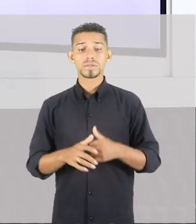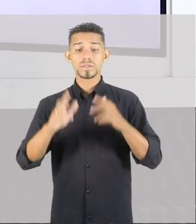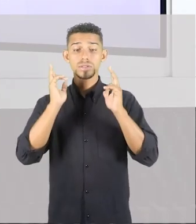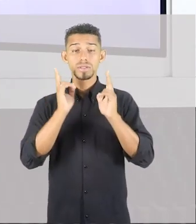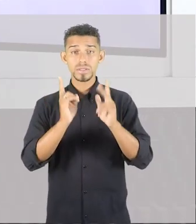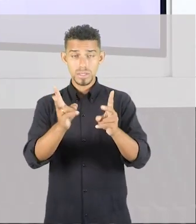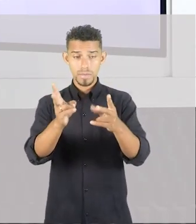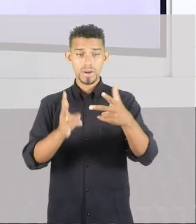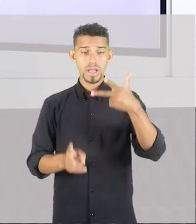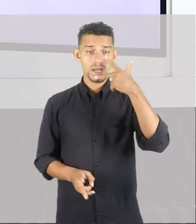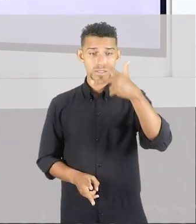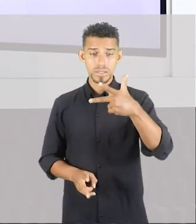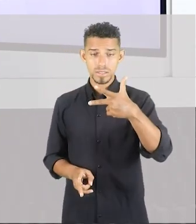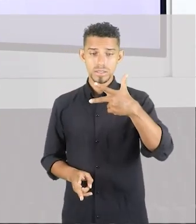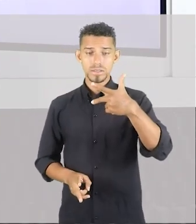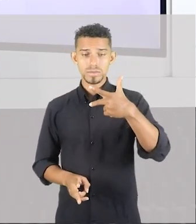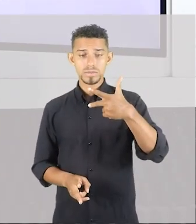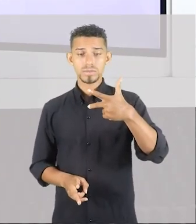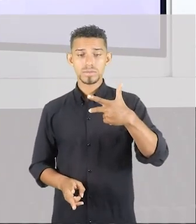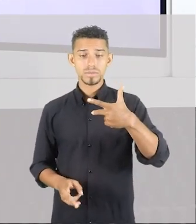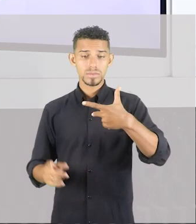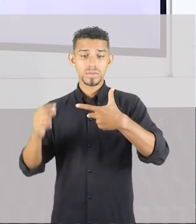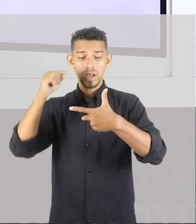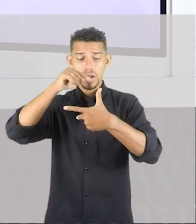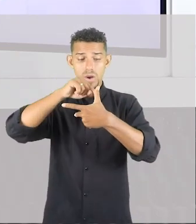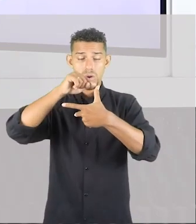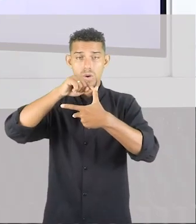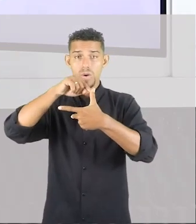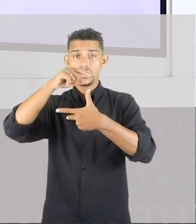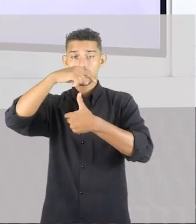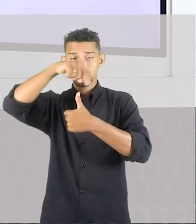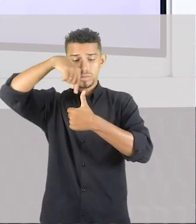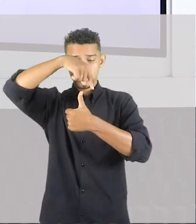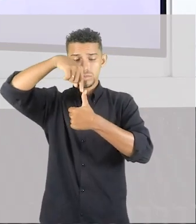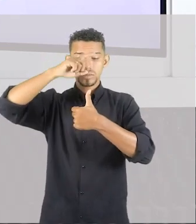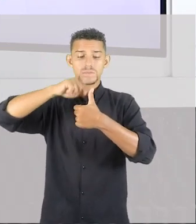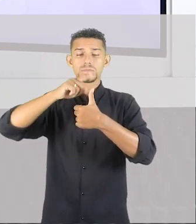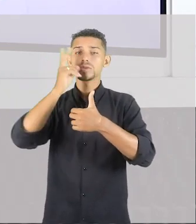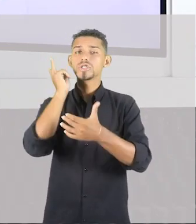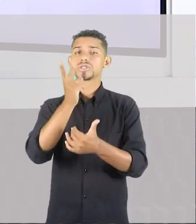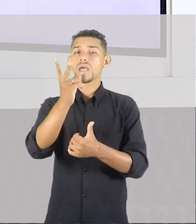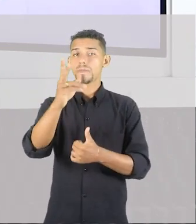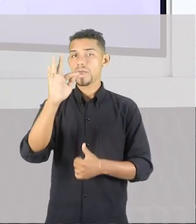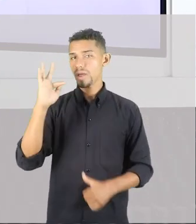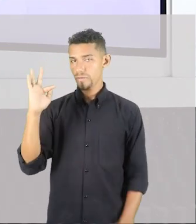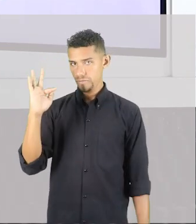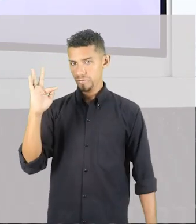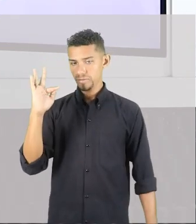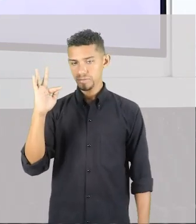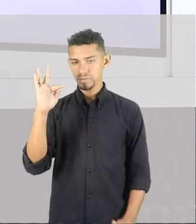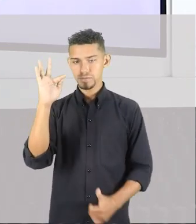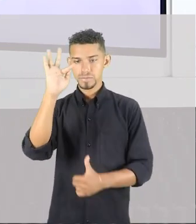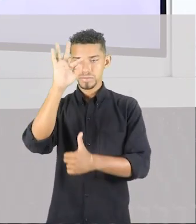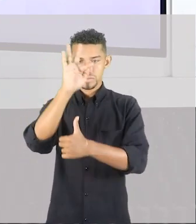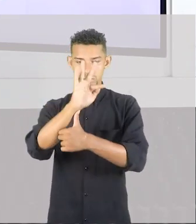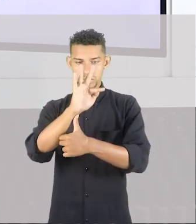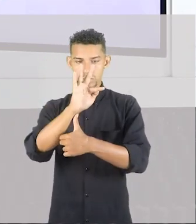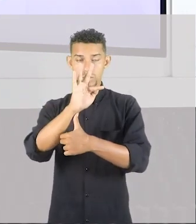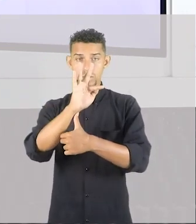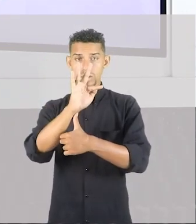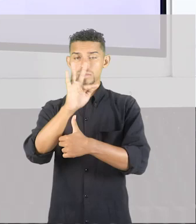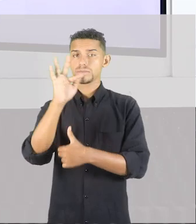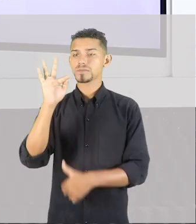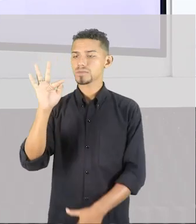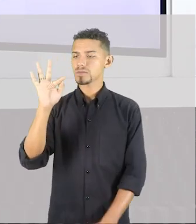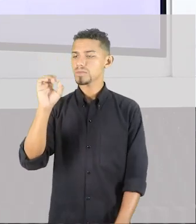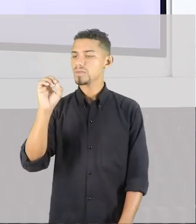ó, desse jeito. O polegar sempre vai representar a força. para onde